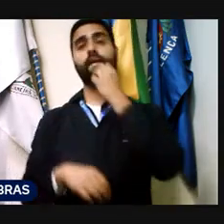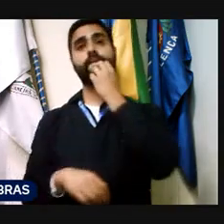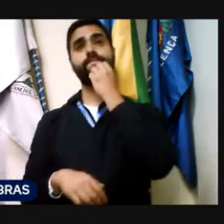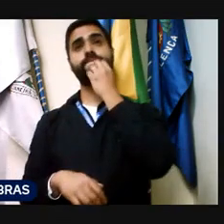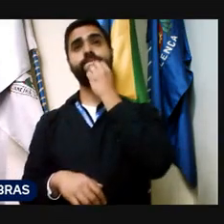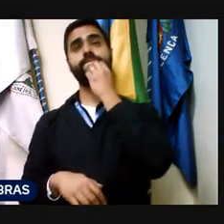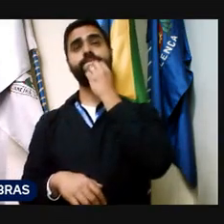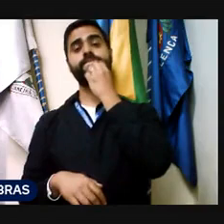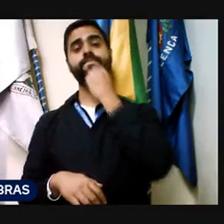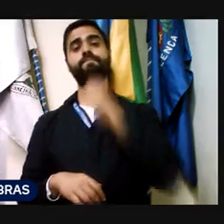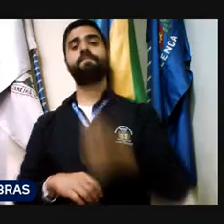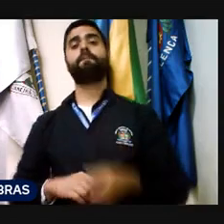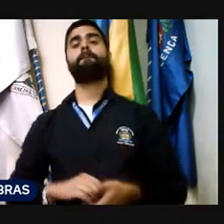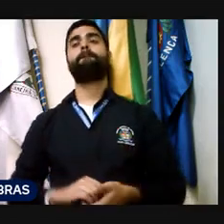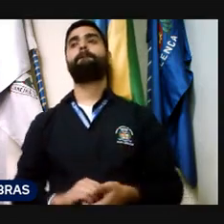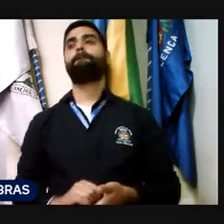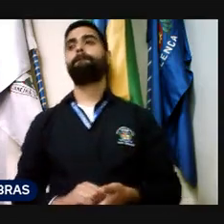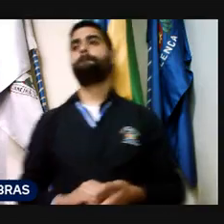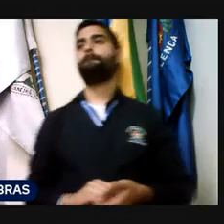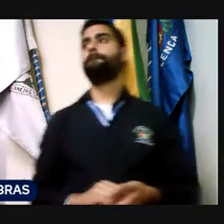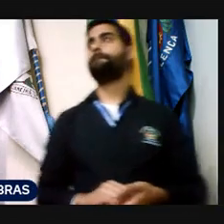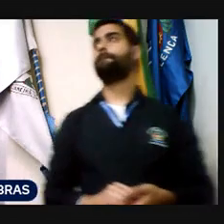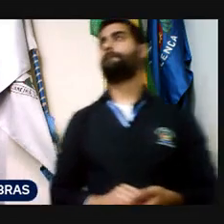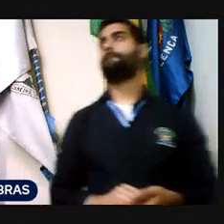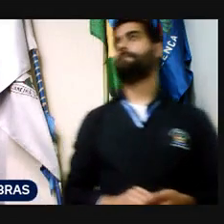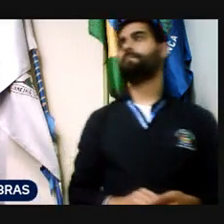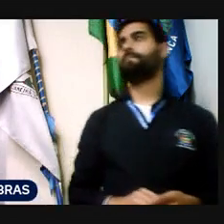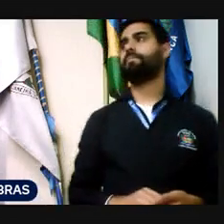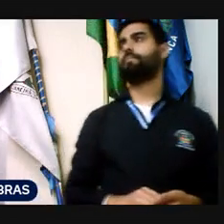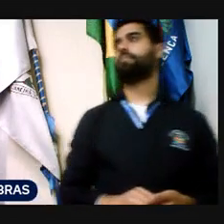permaneçam como estão. Aprovado. Vereador Fábio Antônio.